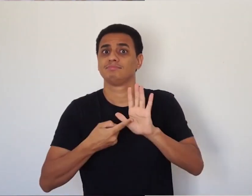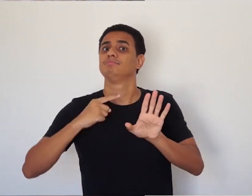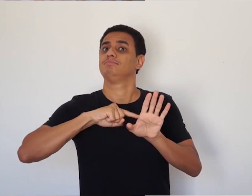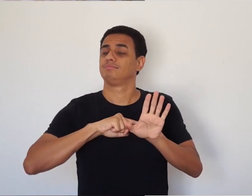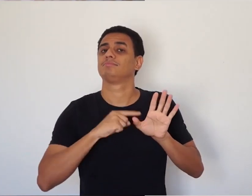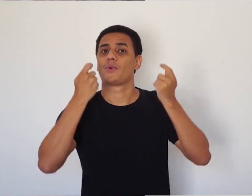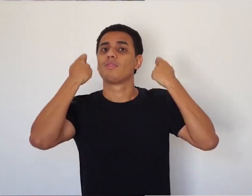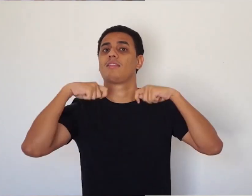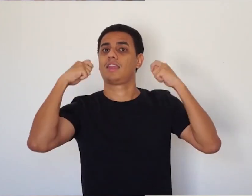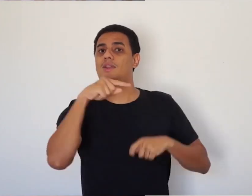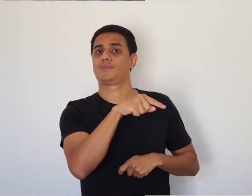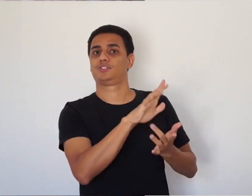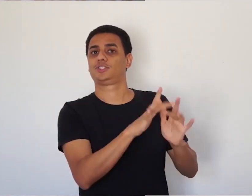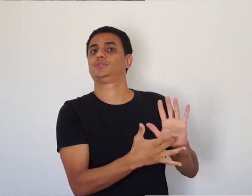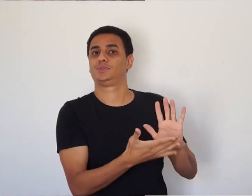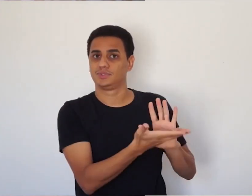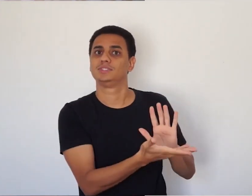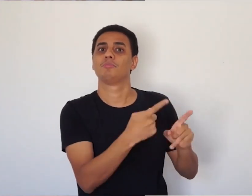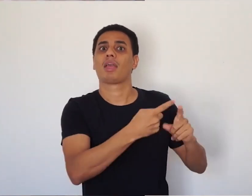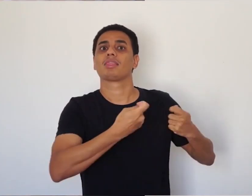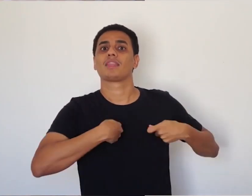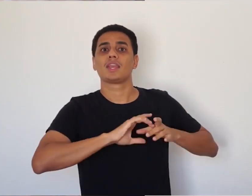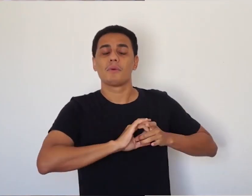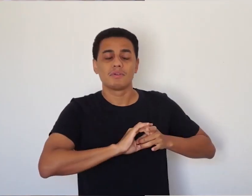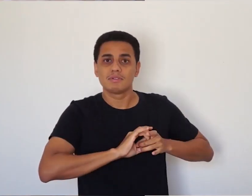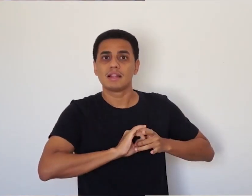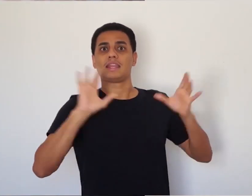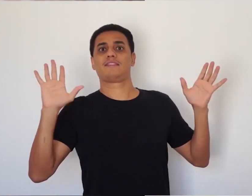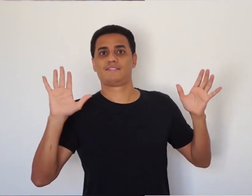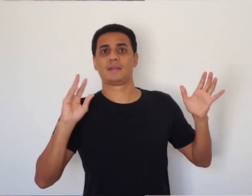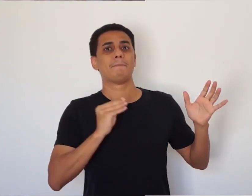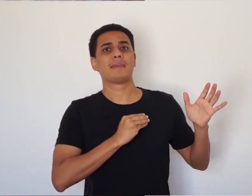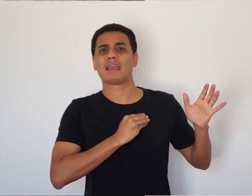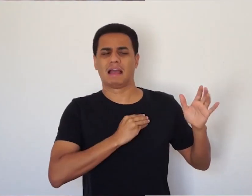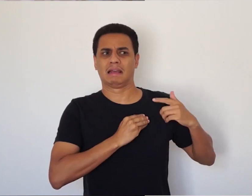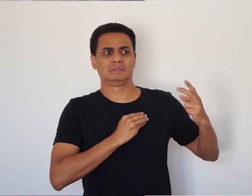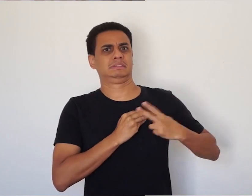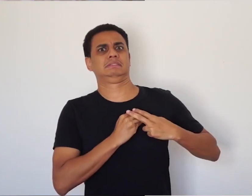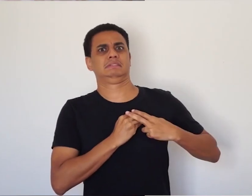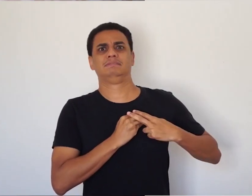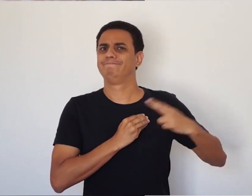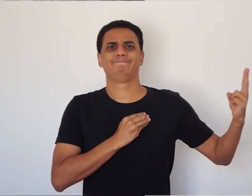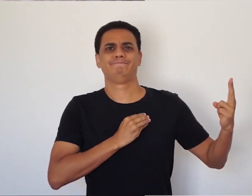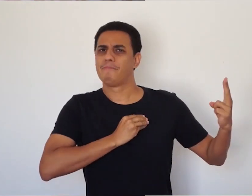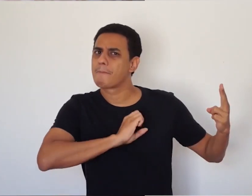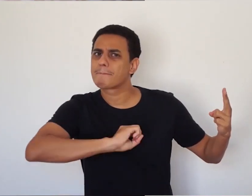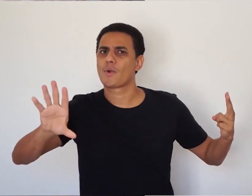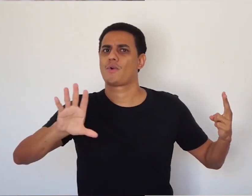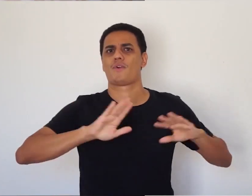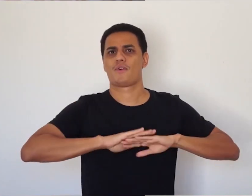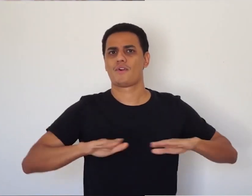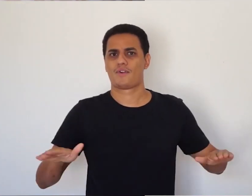que a nossa dívida fosse paga e nós pudéssemos ser libertos do pecado. Parece que, de repente, toda essa mensagem